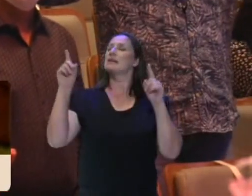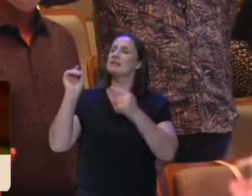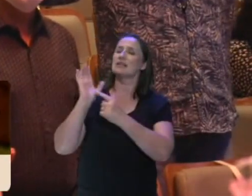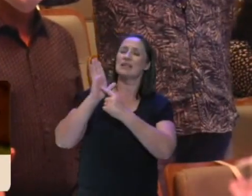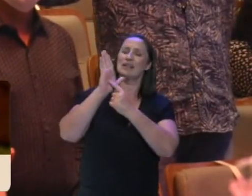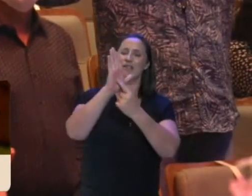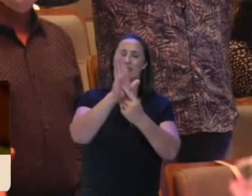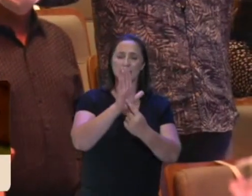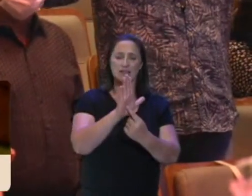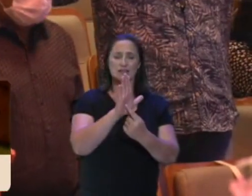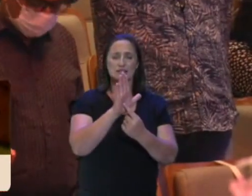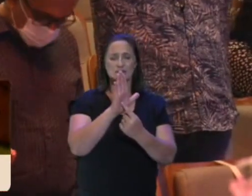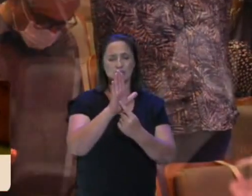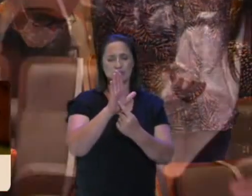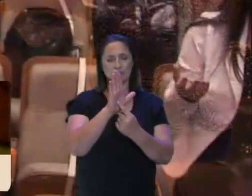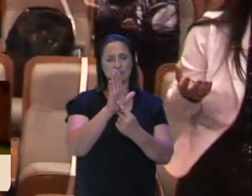revela.